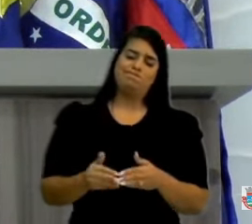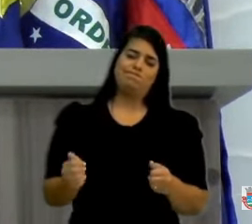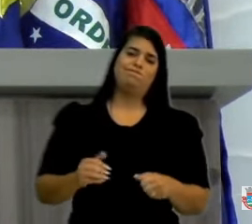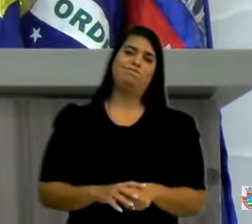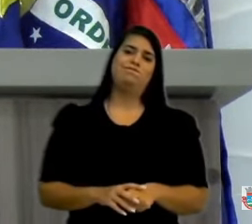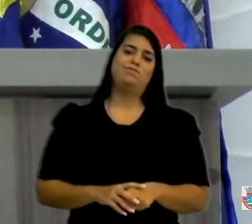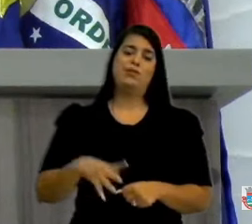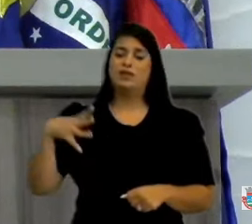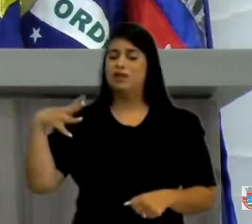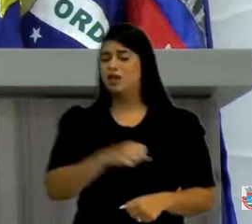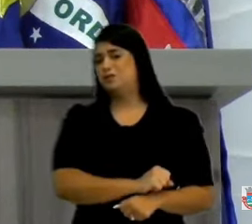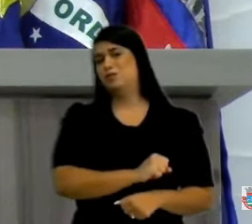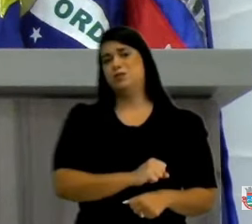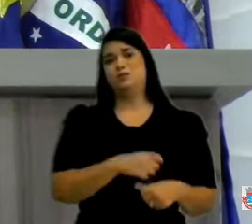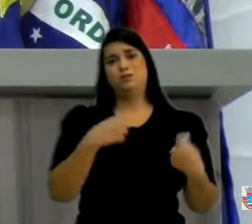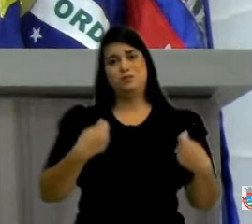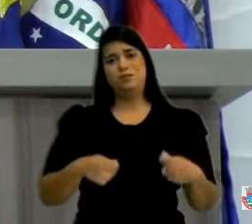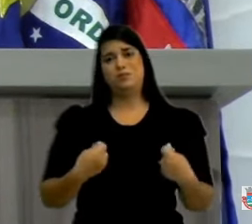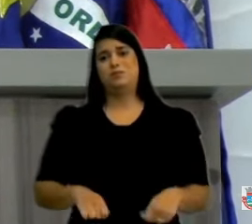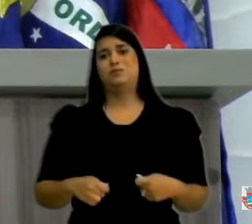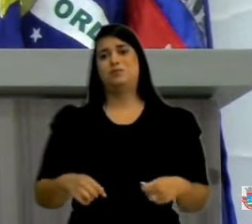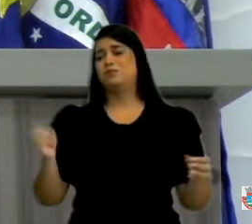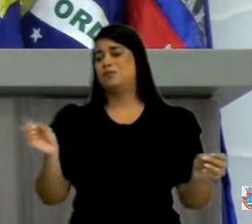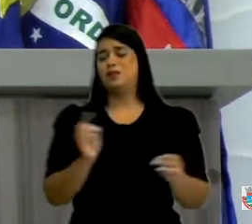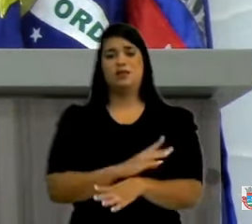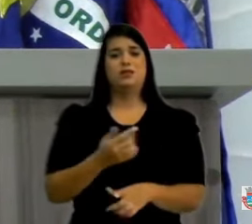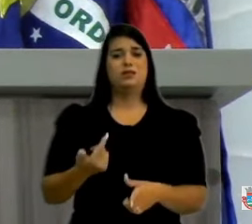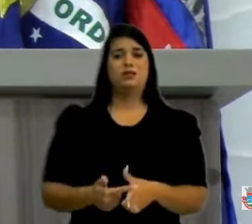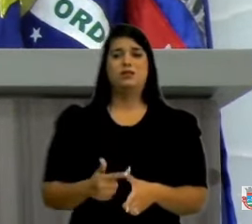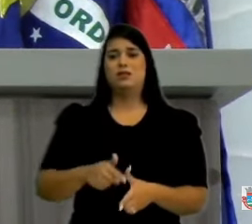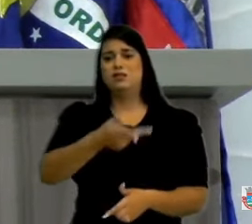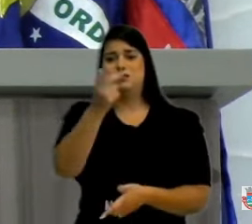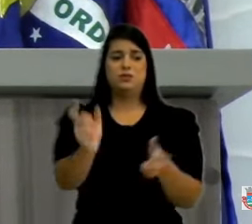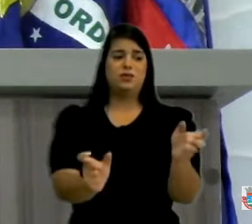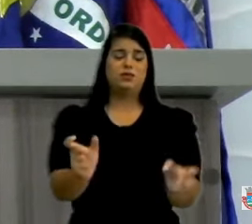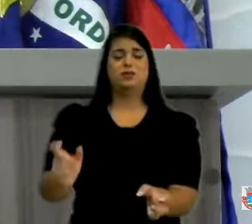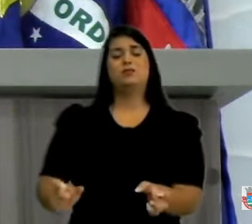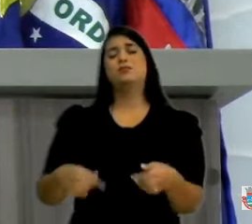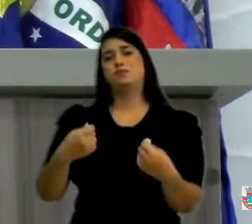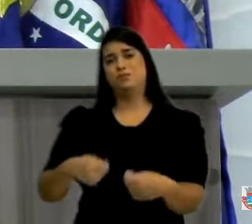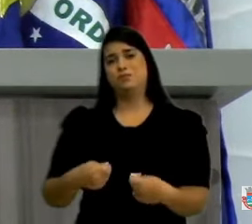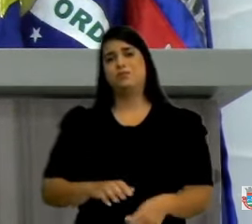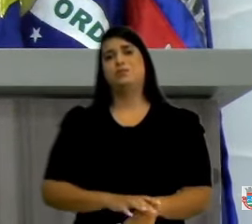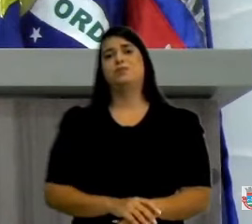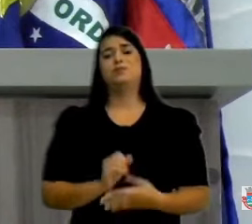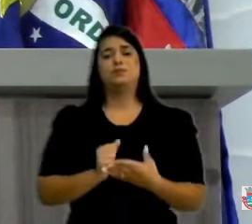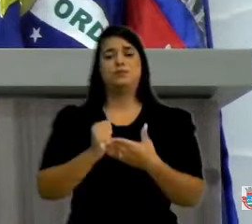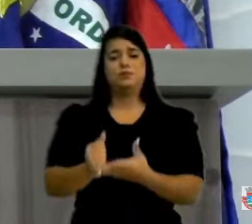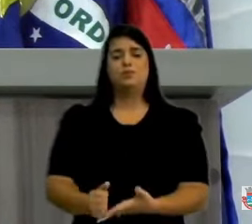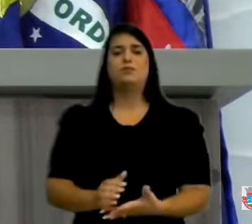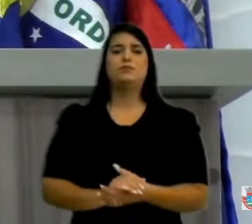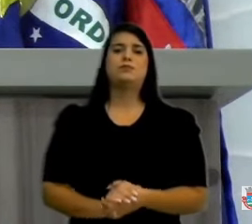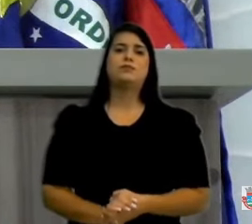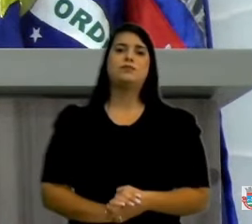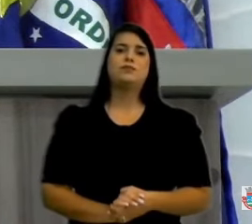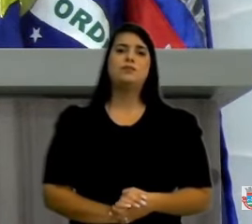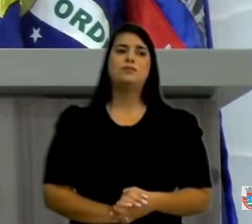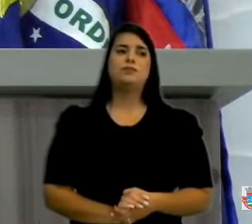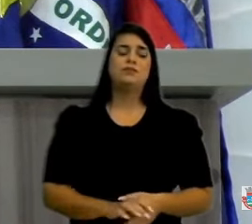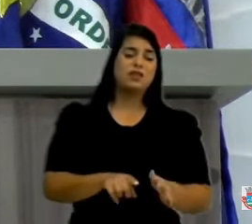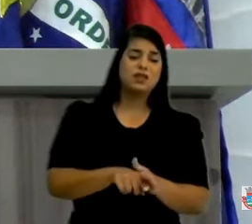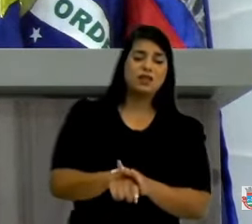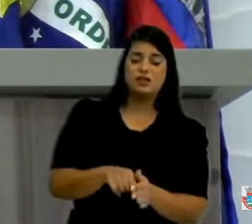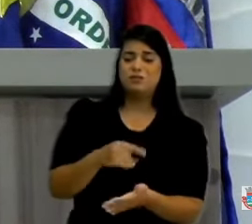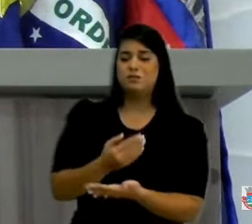ser feito o mais rápido possível e as pessoas precisam que seja feito. E quando vai se avaliar as emendas